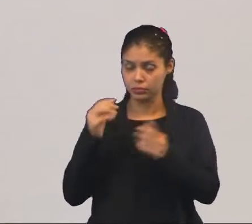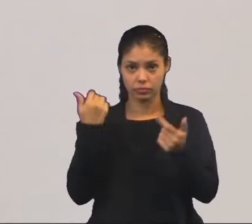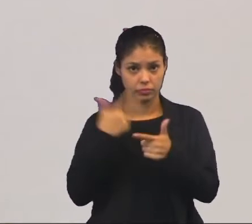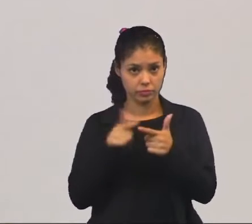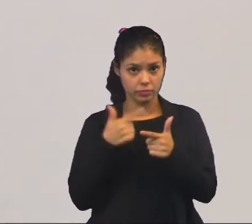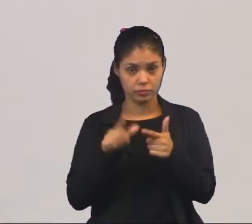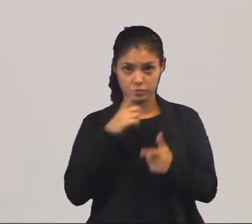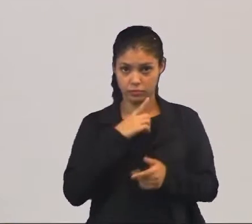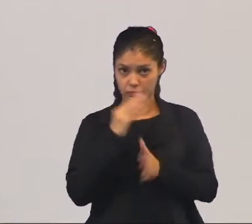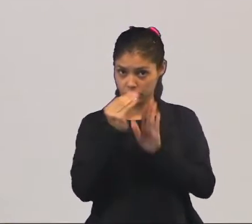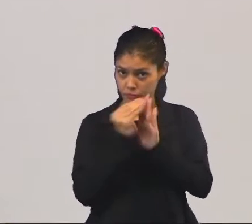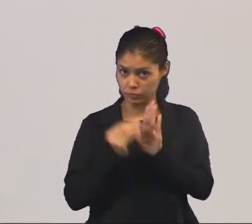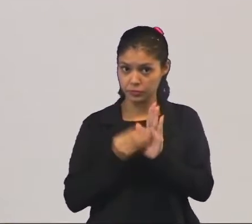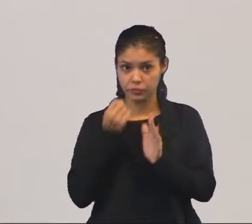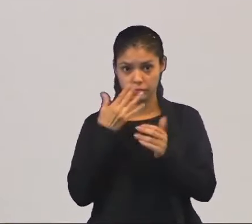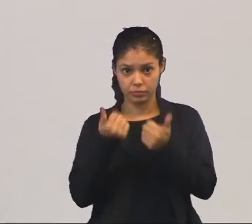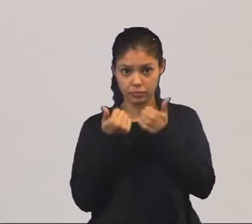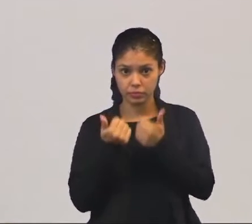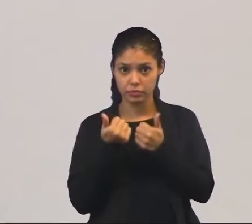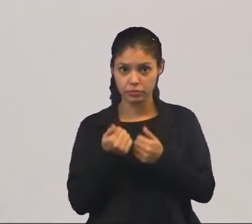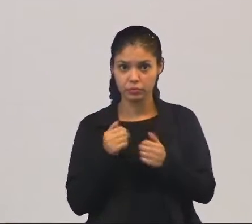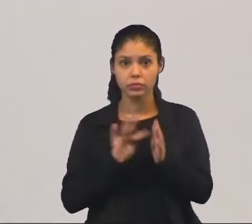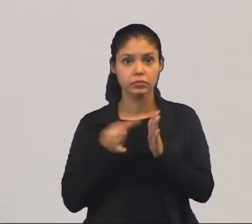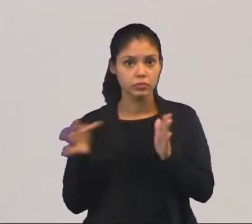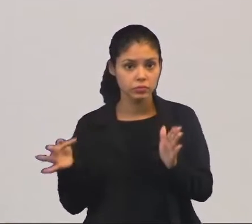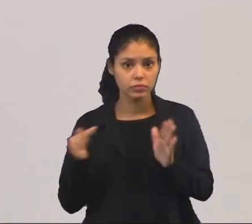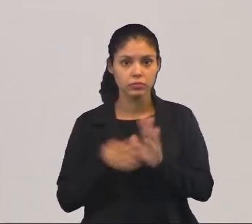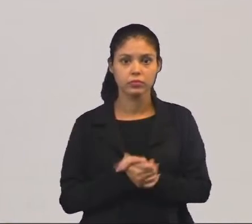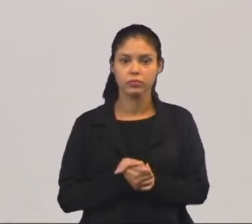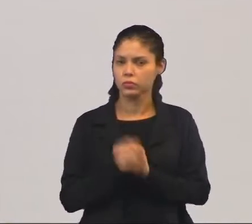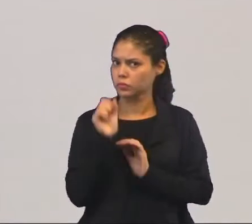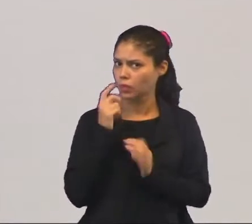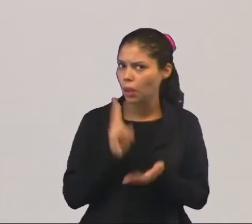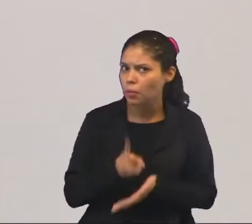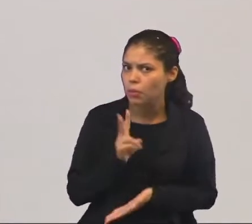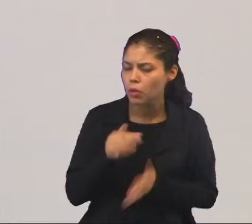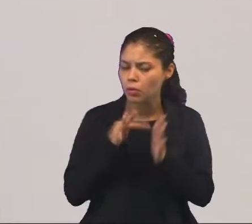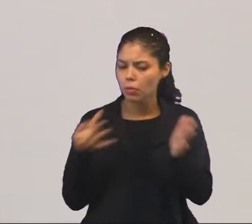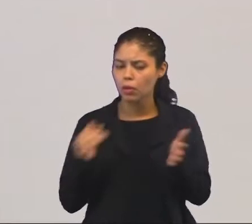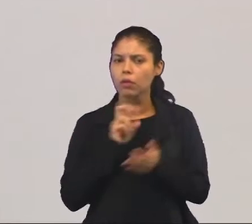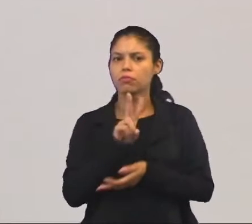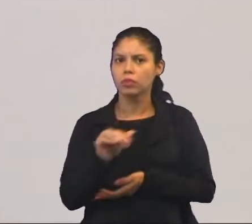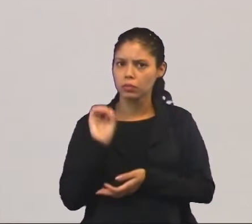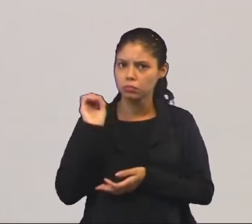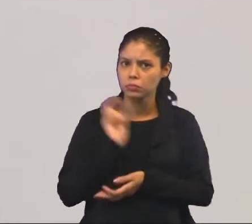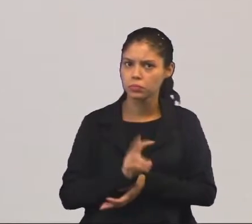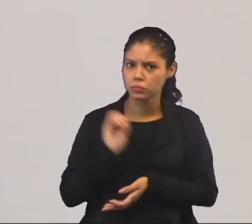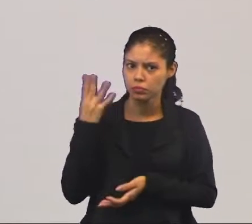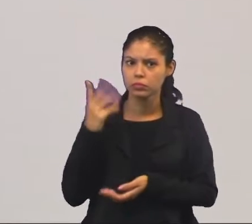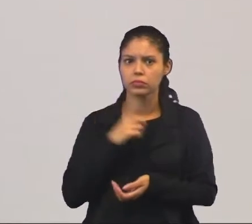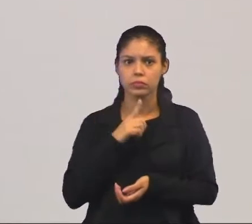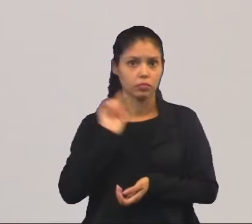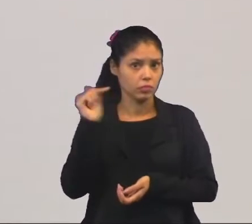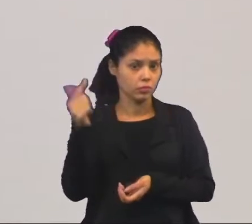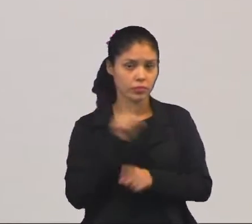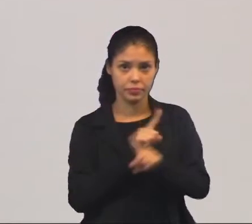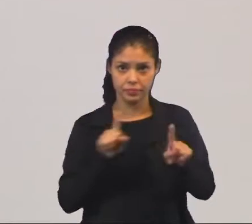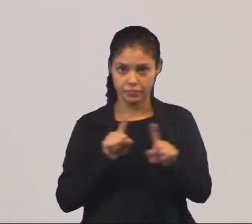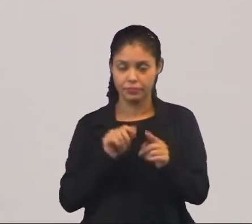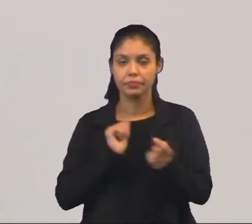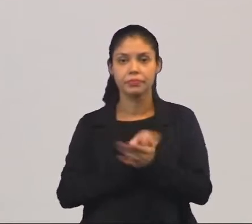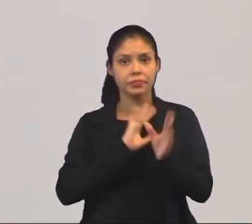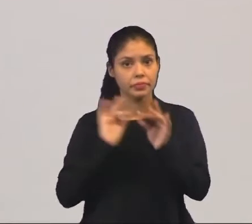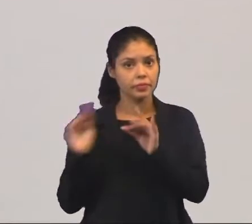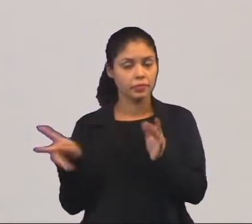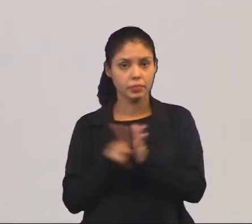problema tem os seus dados, tudo bem? Tem uma fórmula. Não é que a mesma fórmula vai servir para o outro, não.